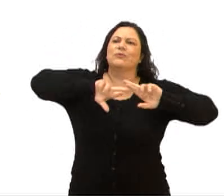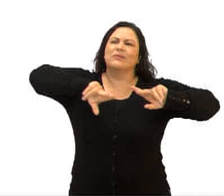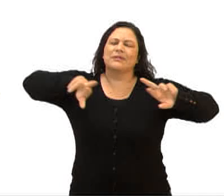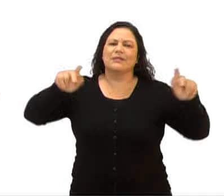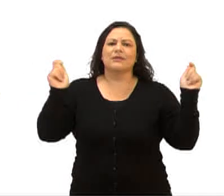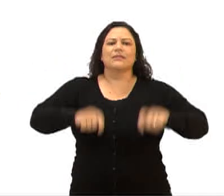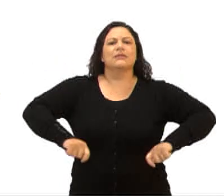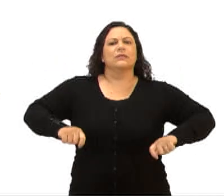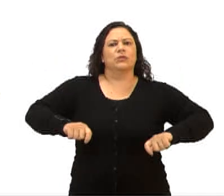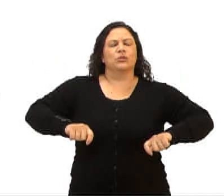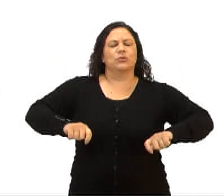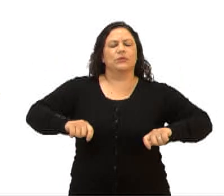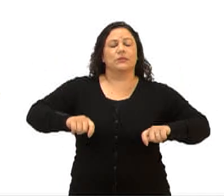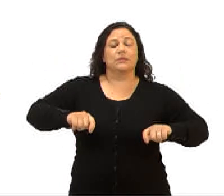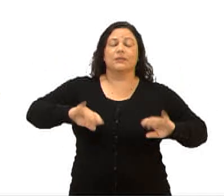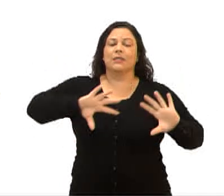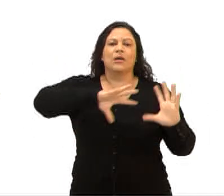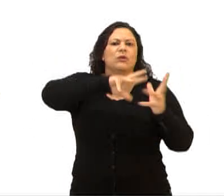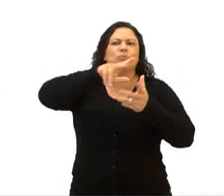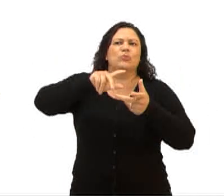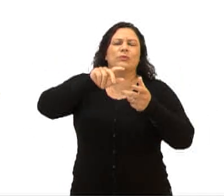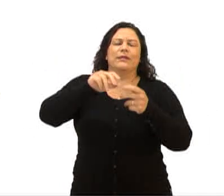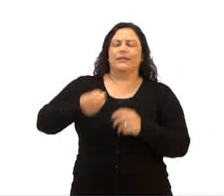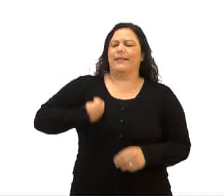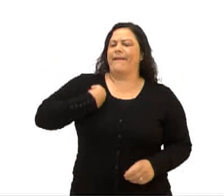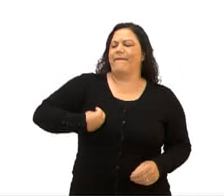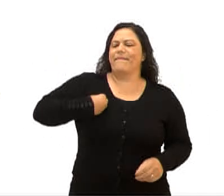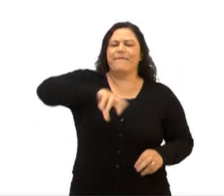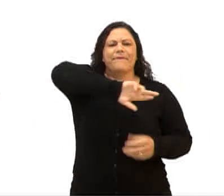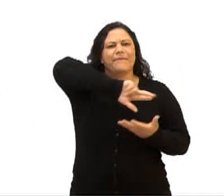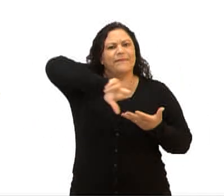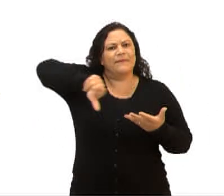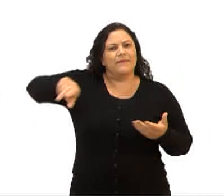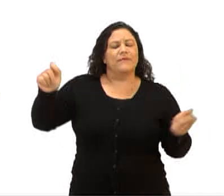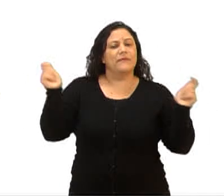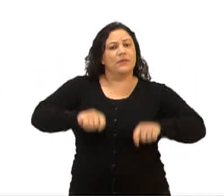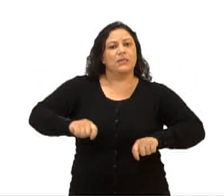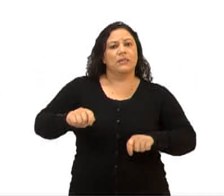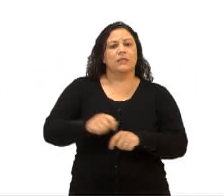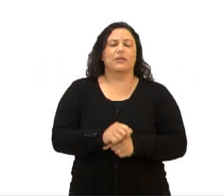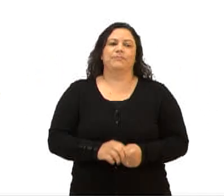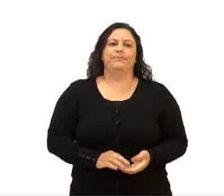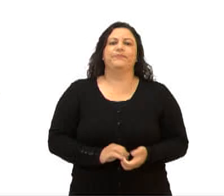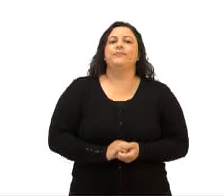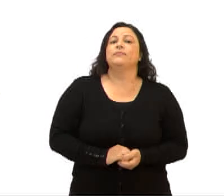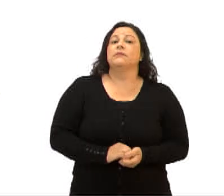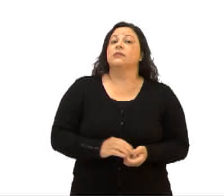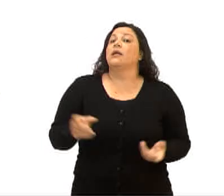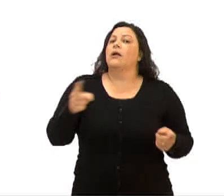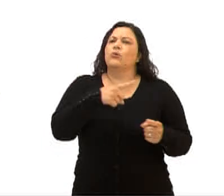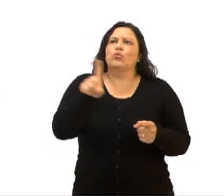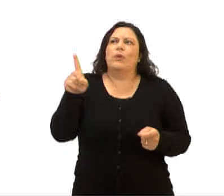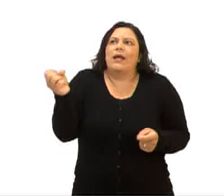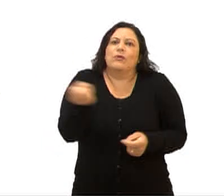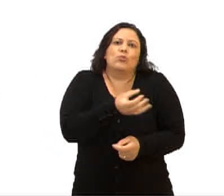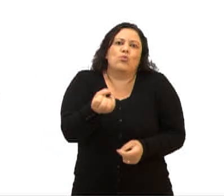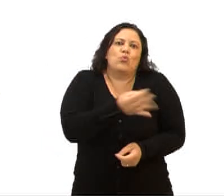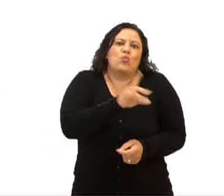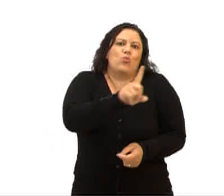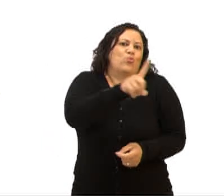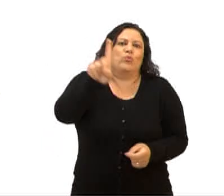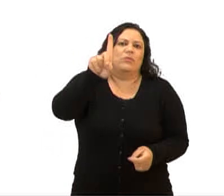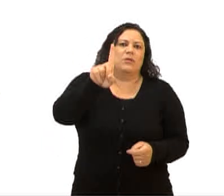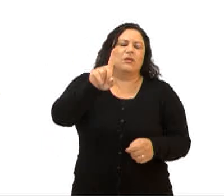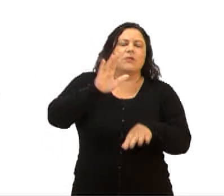por isso, são utilizados até os dias atuais. Vejam, eles não são coisas recentes, são provérbios bem antigos. E por que